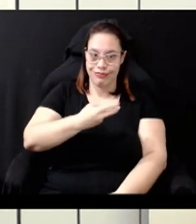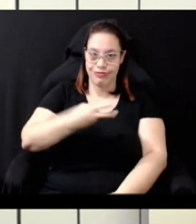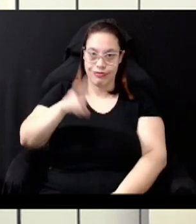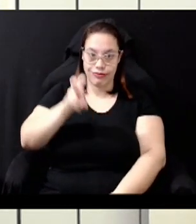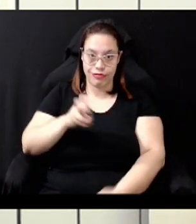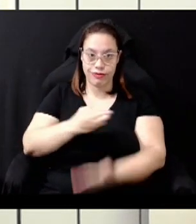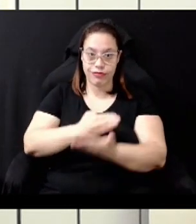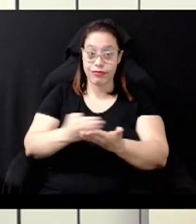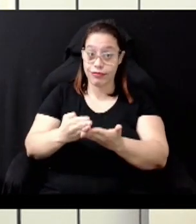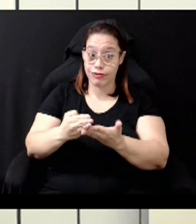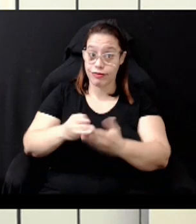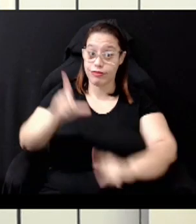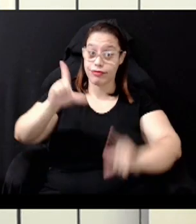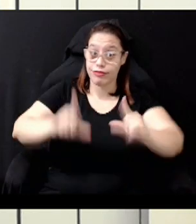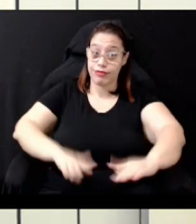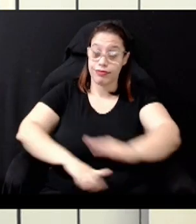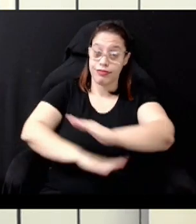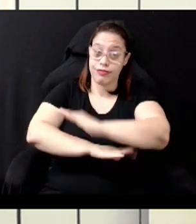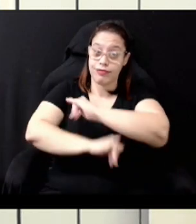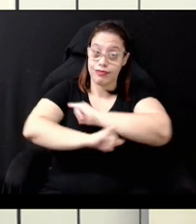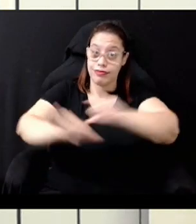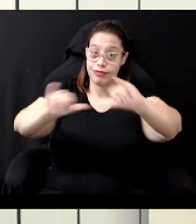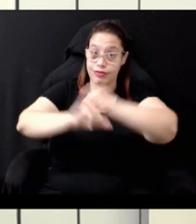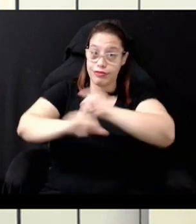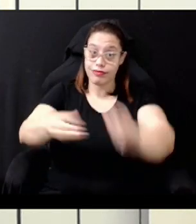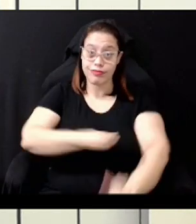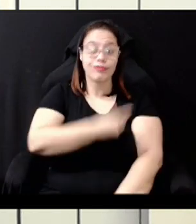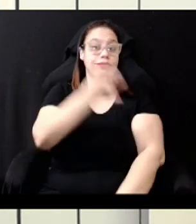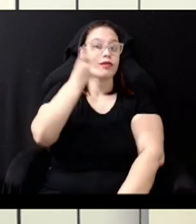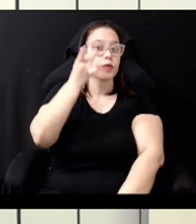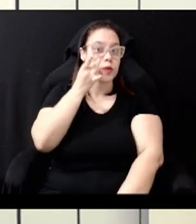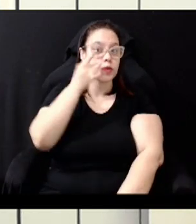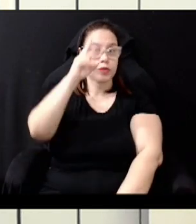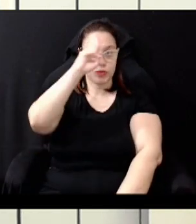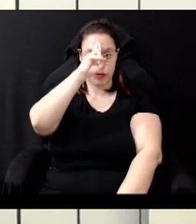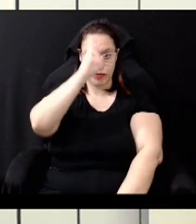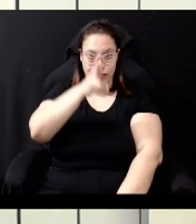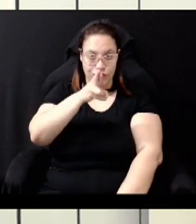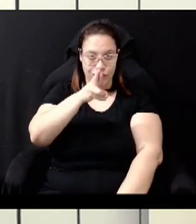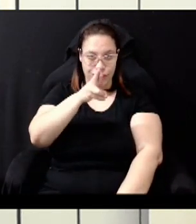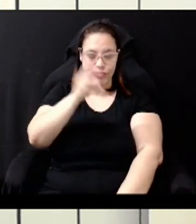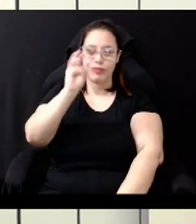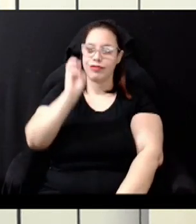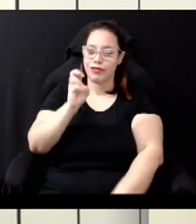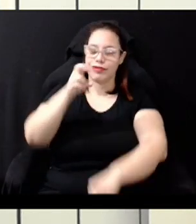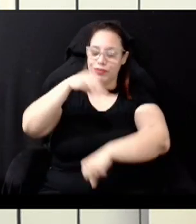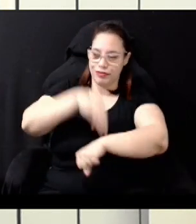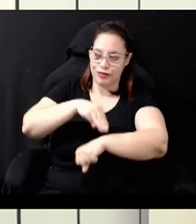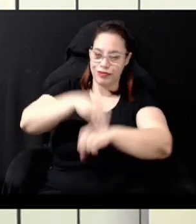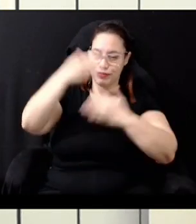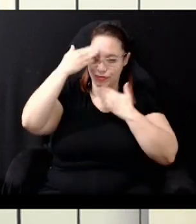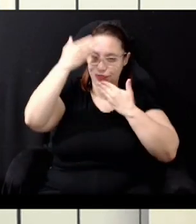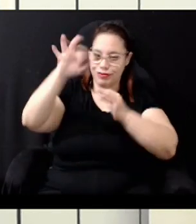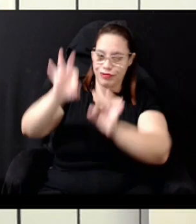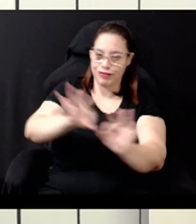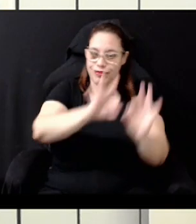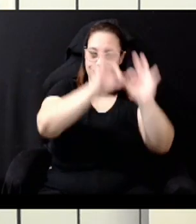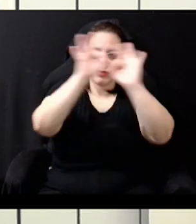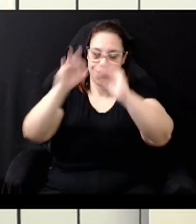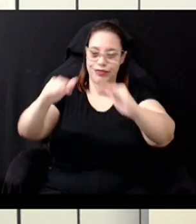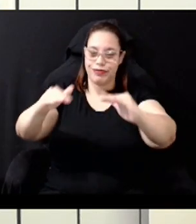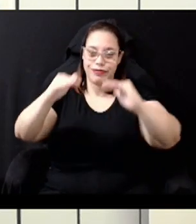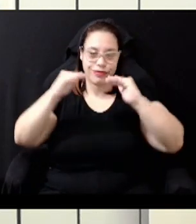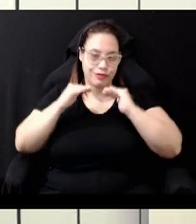Inicia agora o Jornal Câmara Notícia ao vivo, meio-dia mais 5 minutos. Muito obrigado pela sua companhia, pela